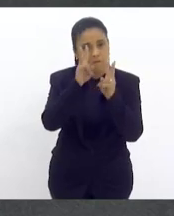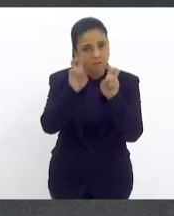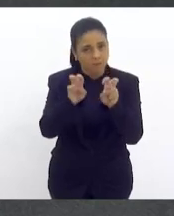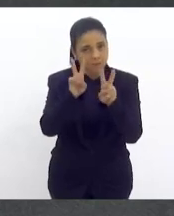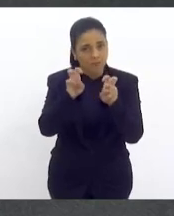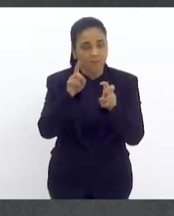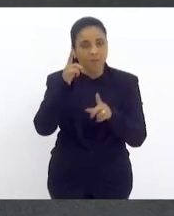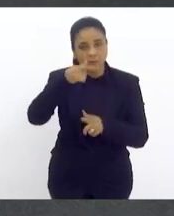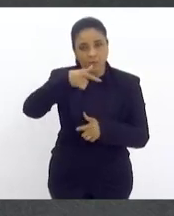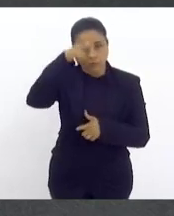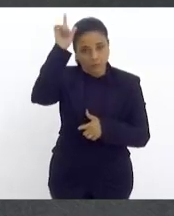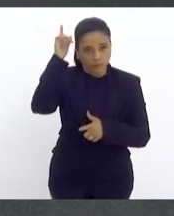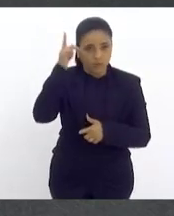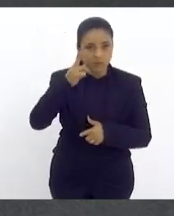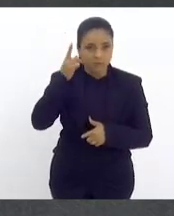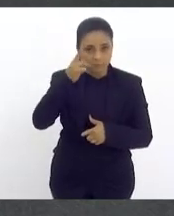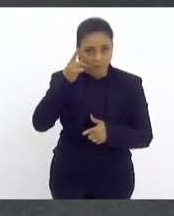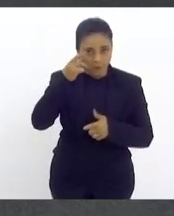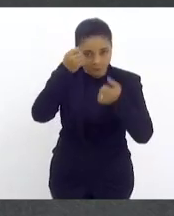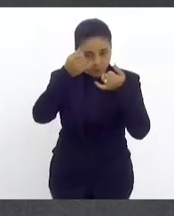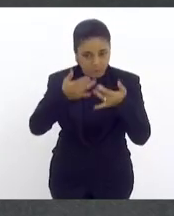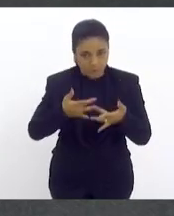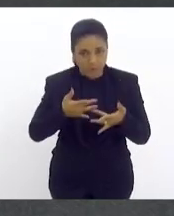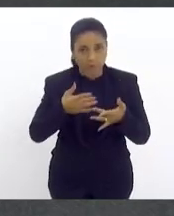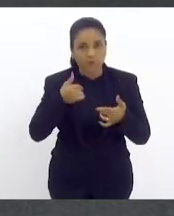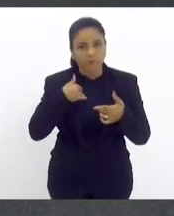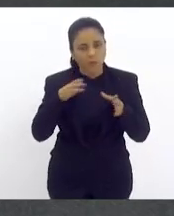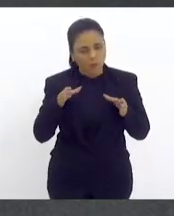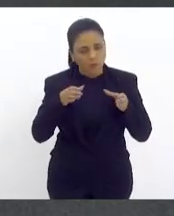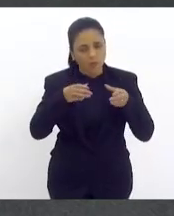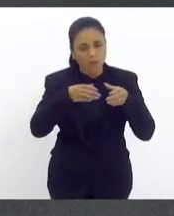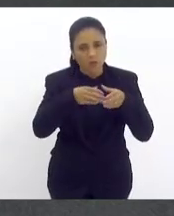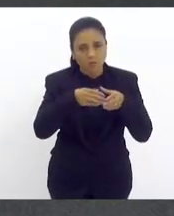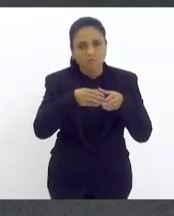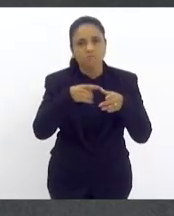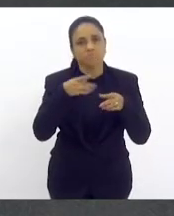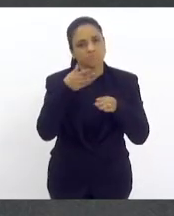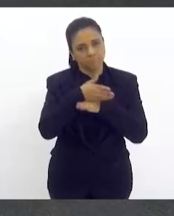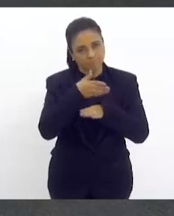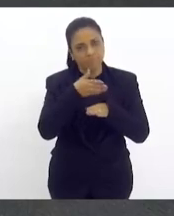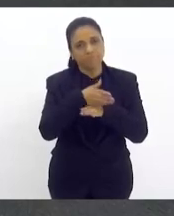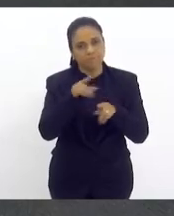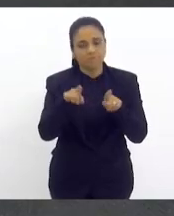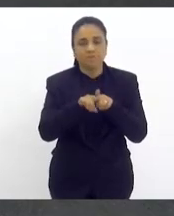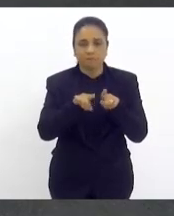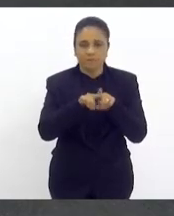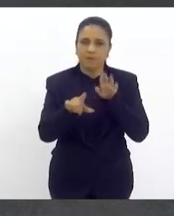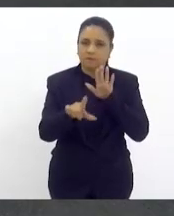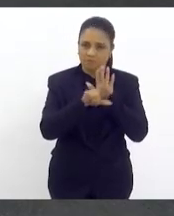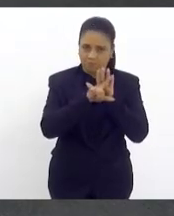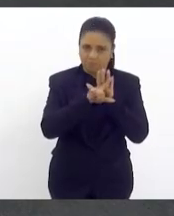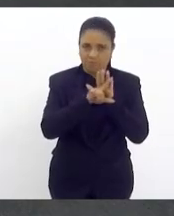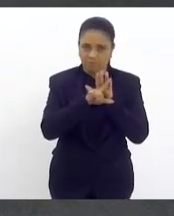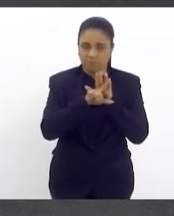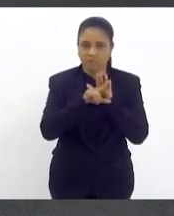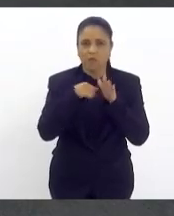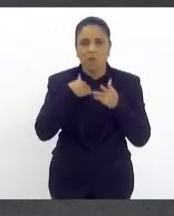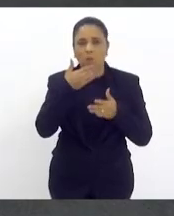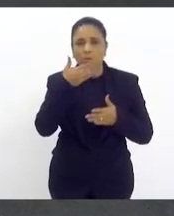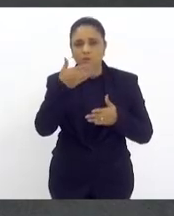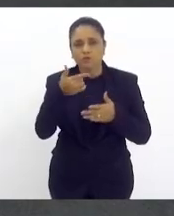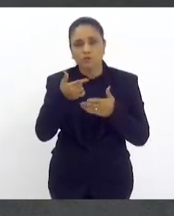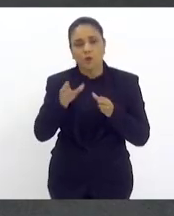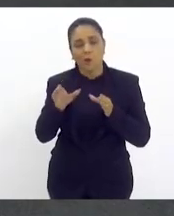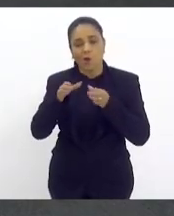um curto espaço de tempo participei da comissão de indicação Legislativa não tinha inclusive pedido eu tinha pedido para participar